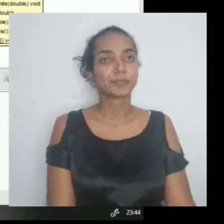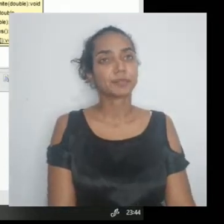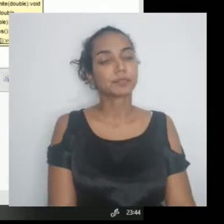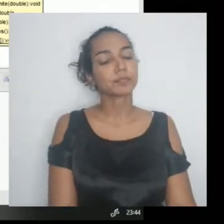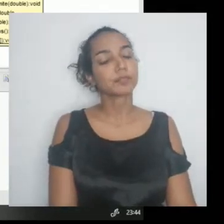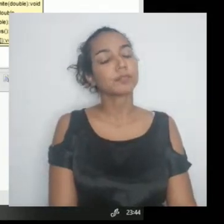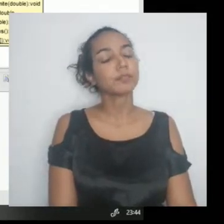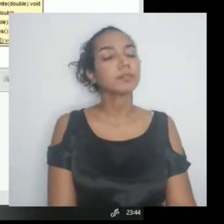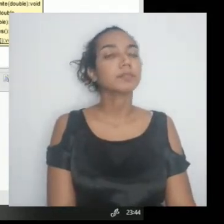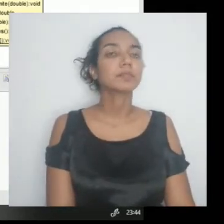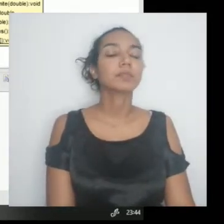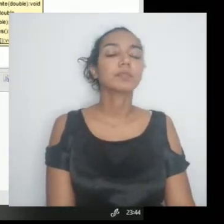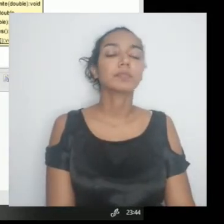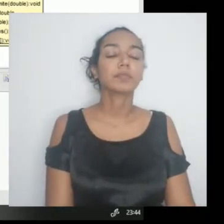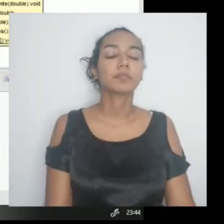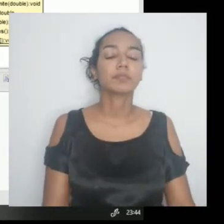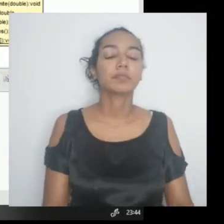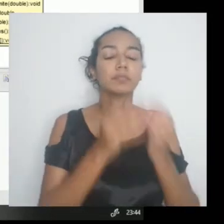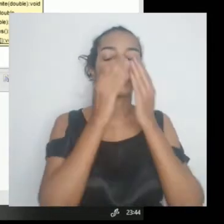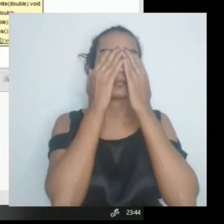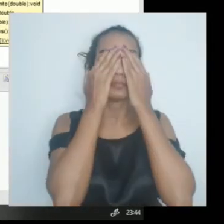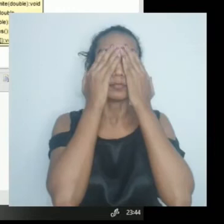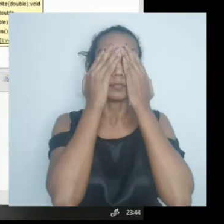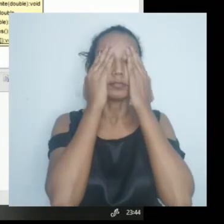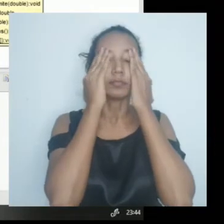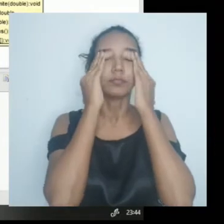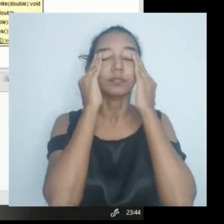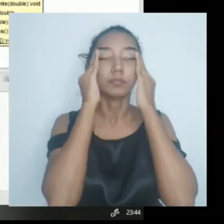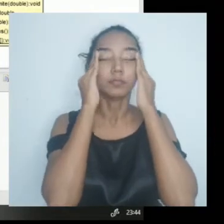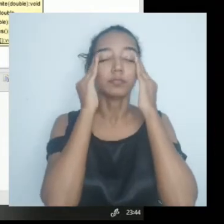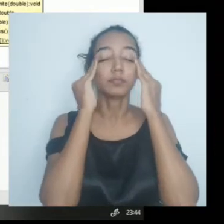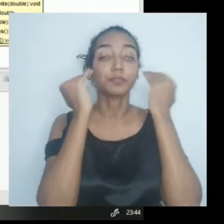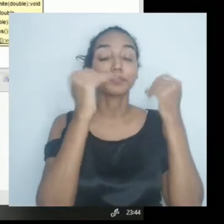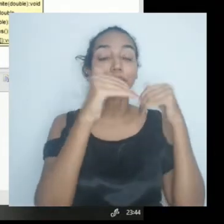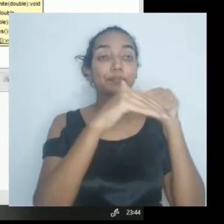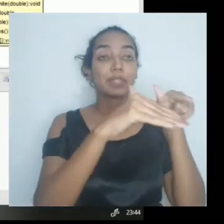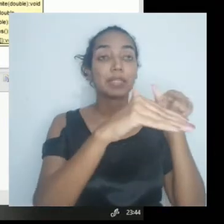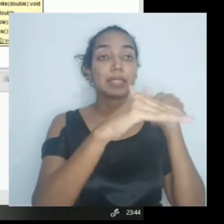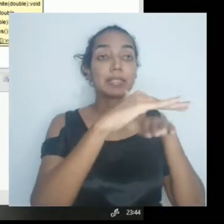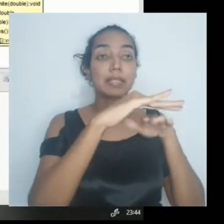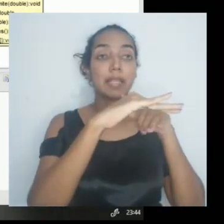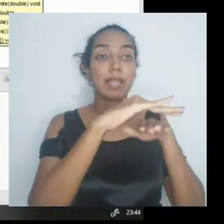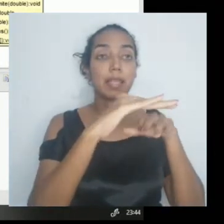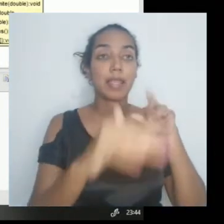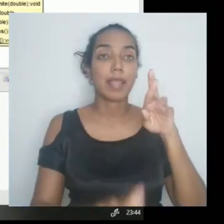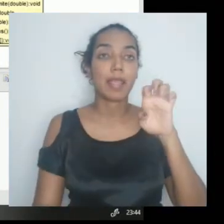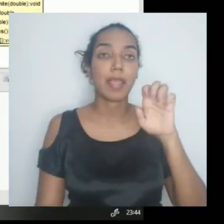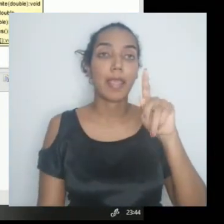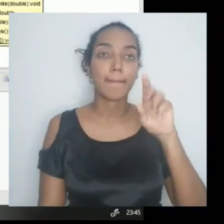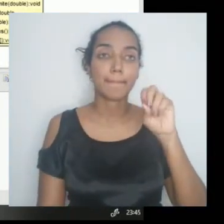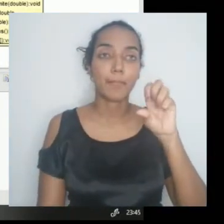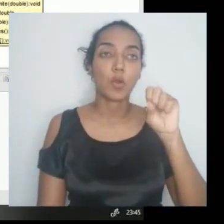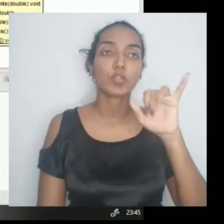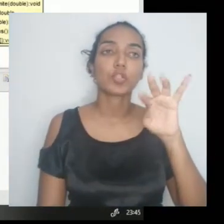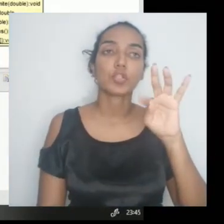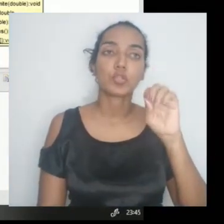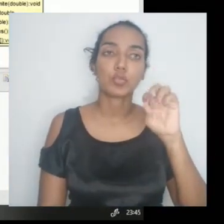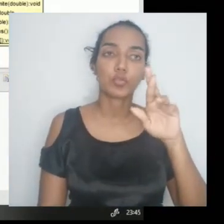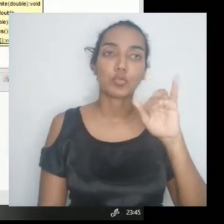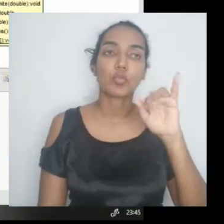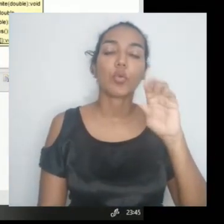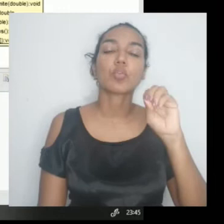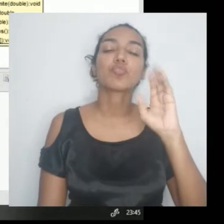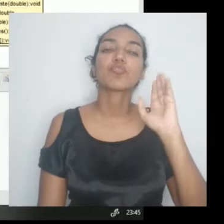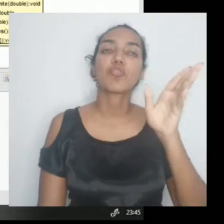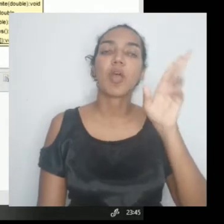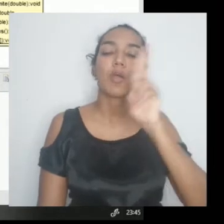Esse repositório já foi utilizado lá na aula de ArrayList, eu disponibilizei esse código para vocês e ao final dessa aula vocês vão ver o link para este código